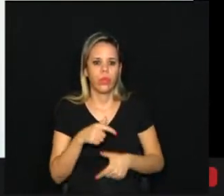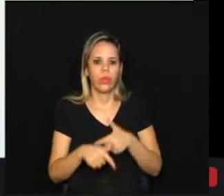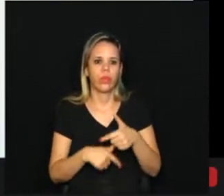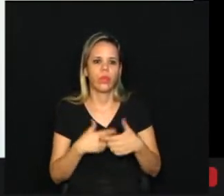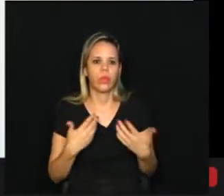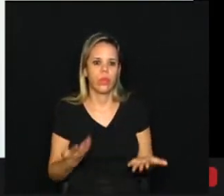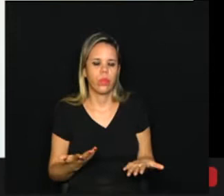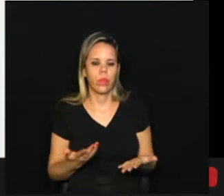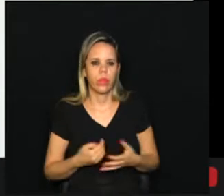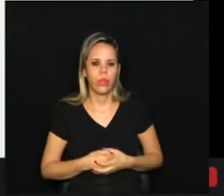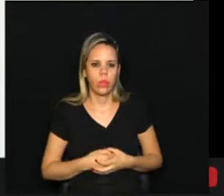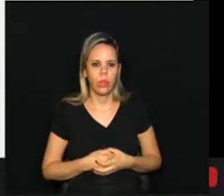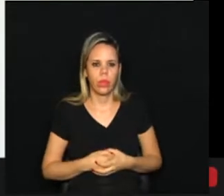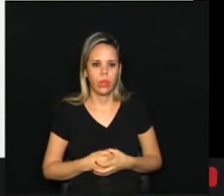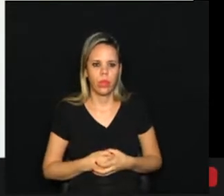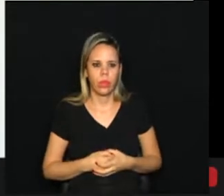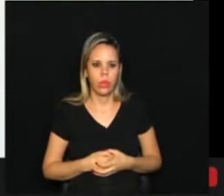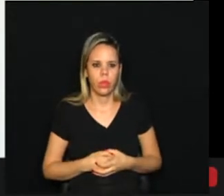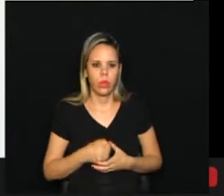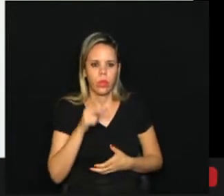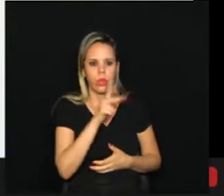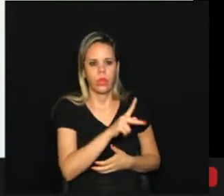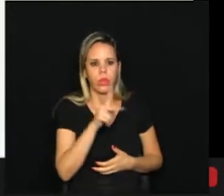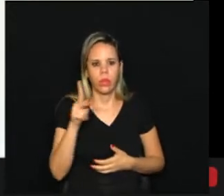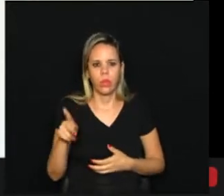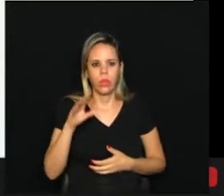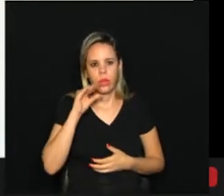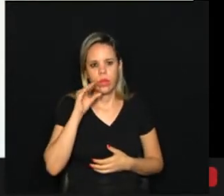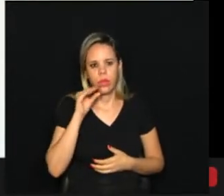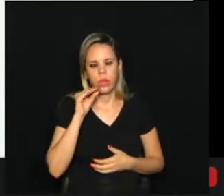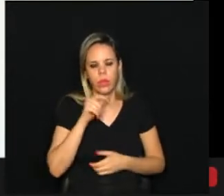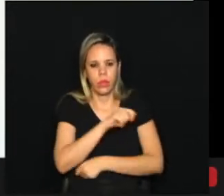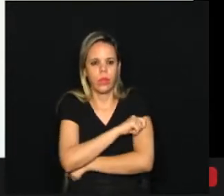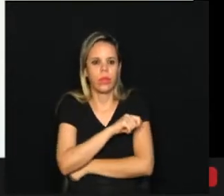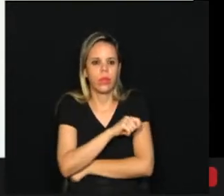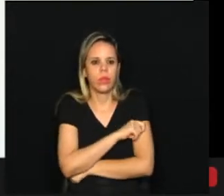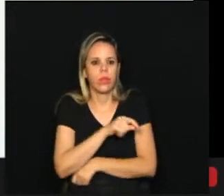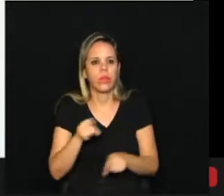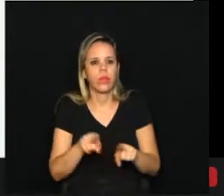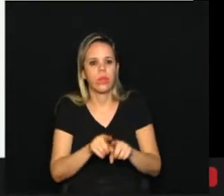que envolveria professores, funcionários, alunos e